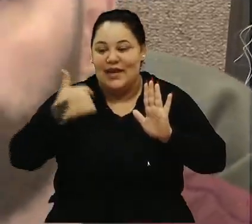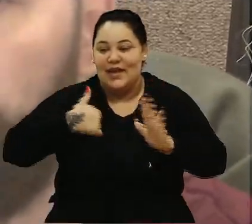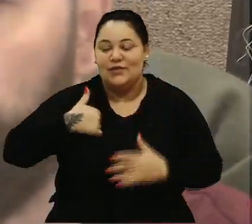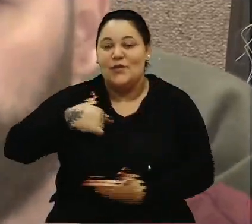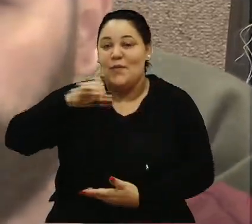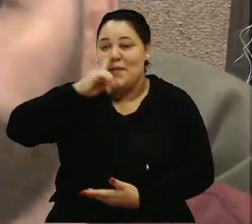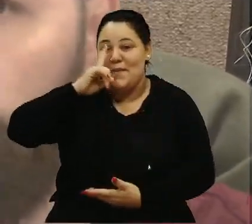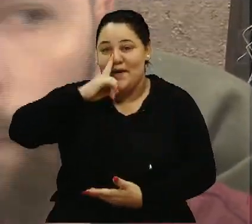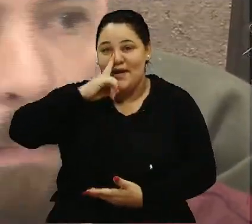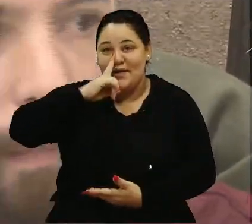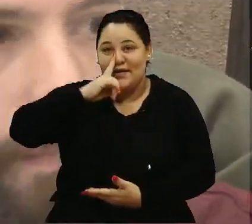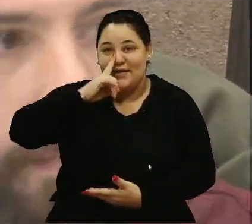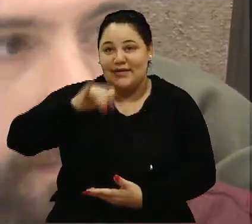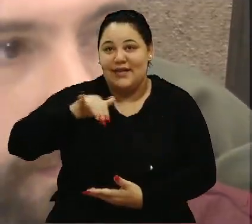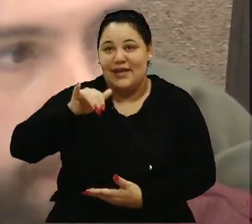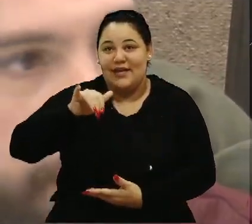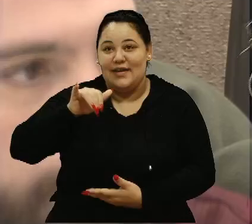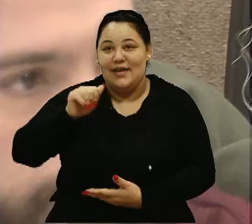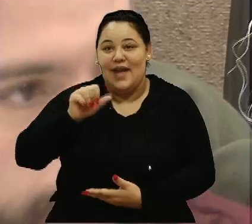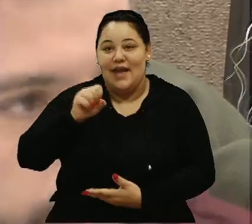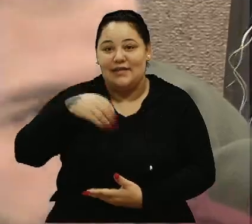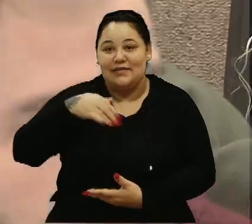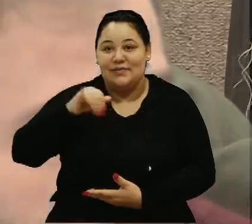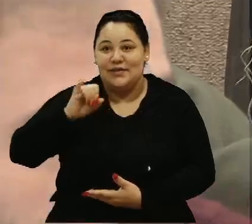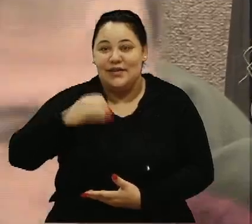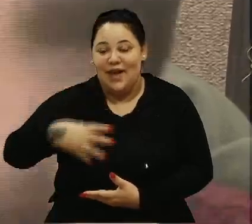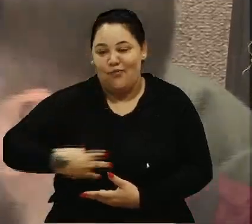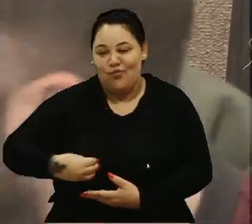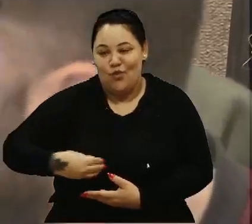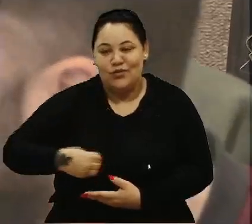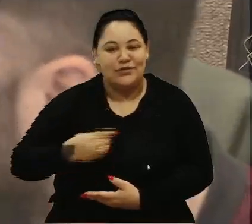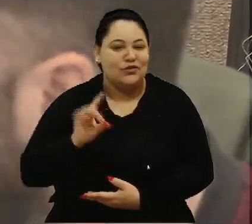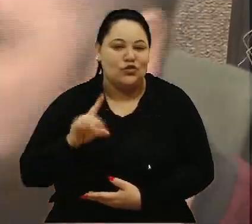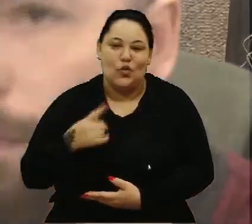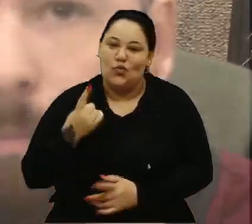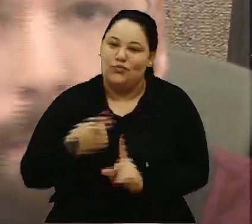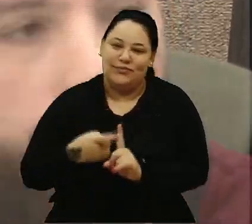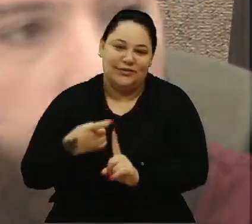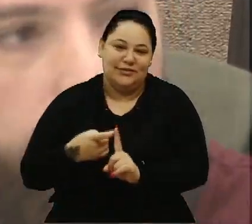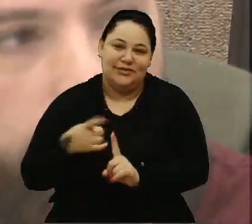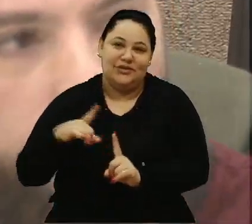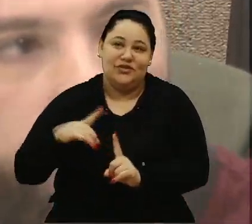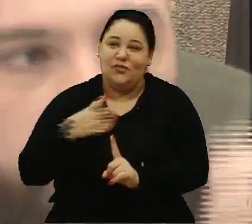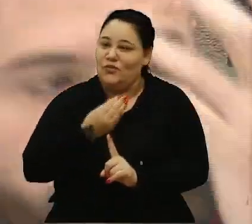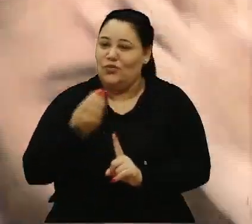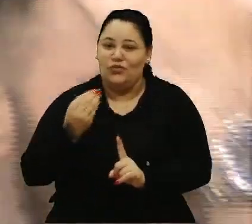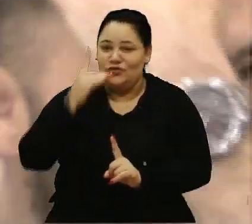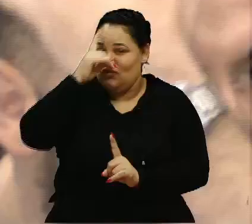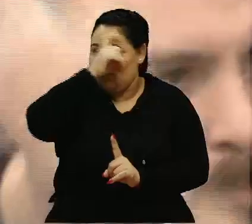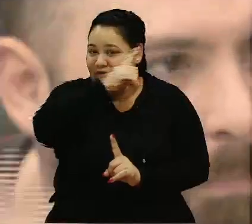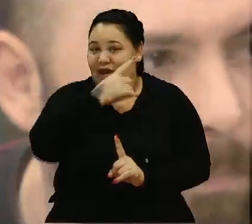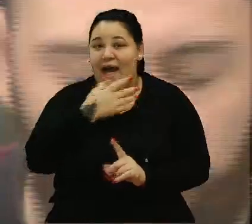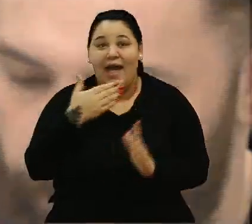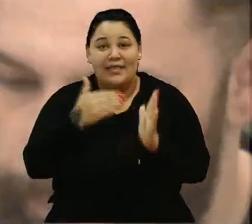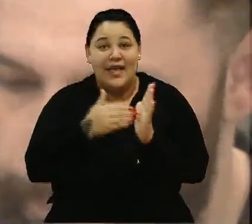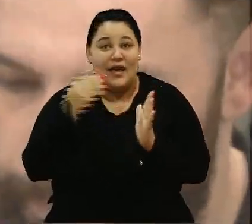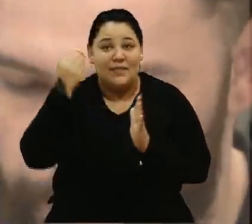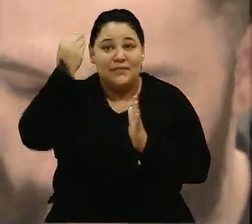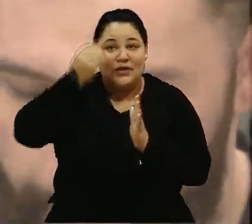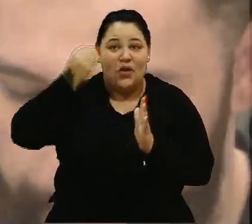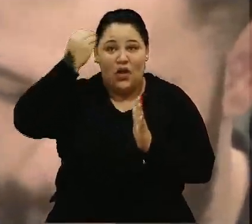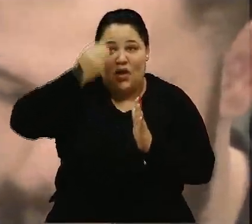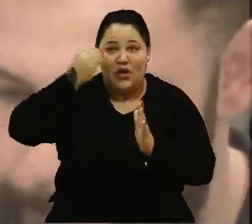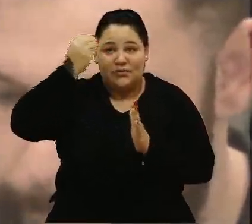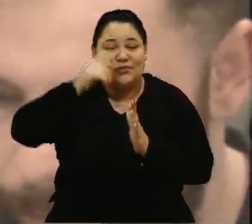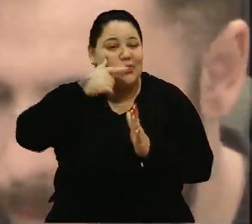Yasmin, amamentei somente no primeiro mês e passei muitas dificuldades, até psicológicas, por tu não conseguir amamentar. E discuti